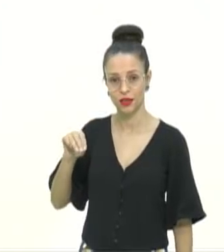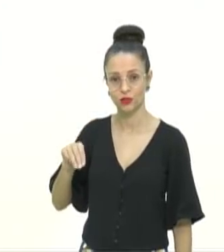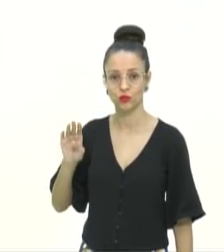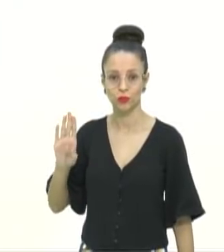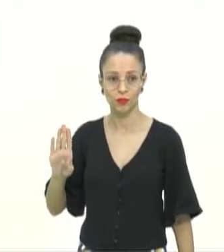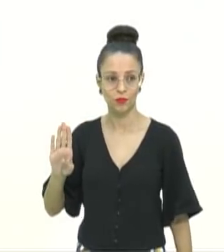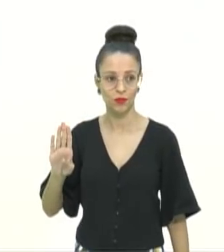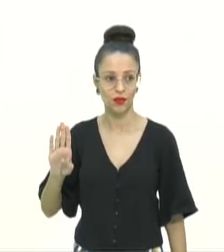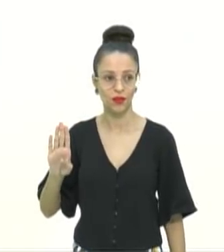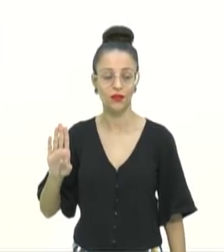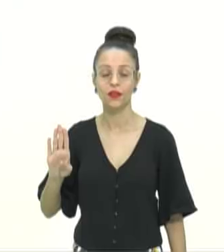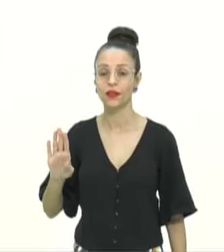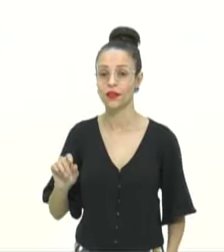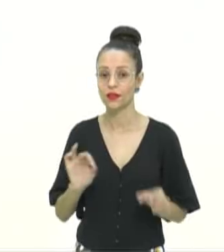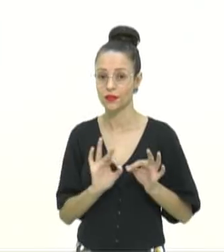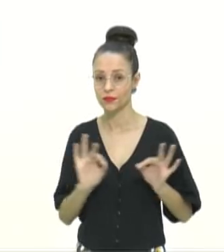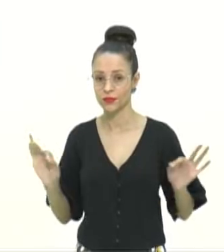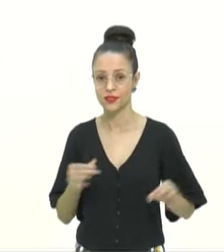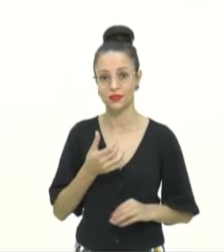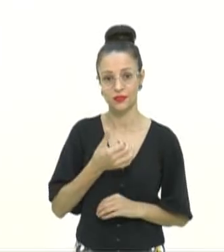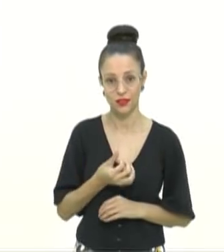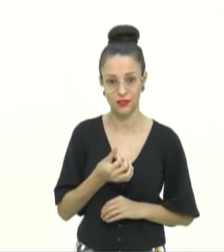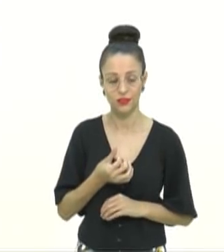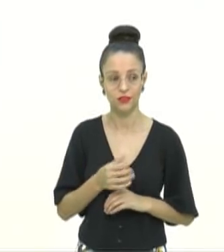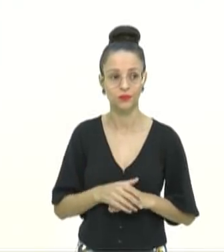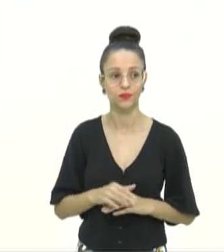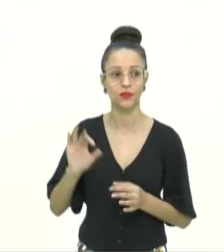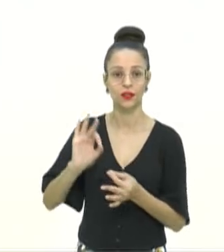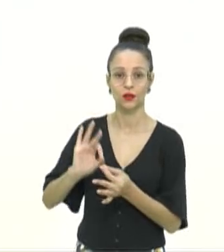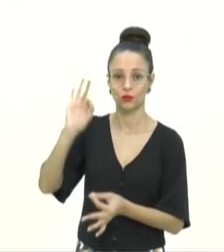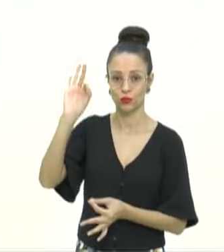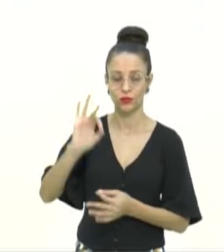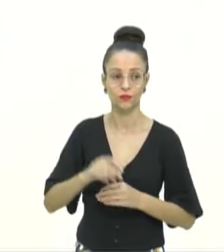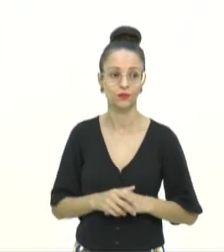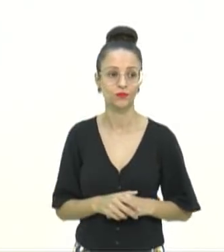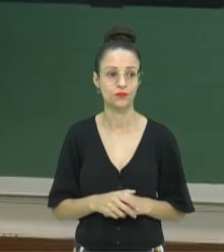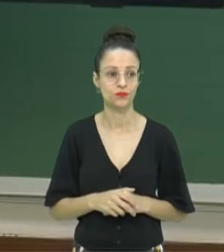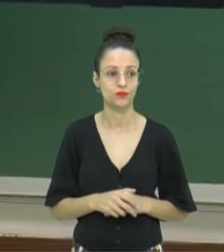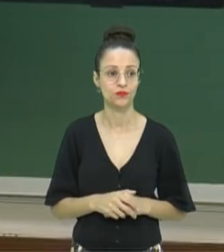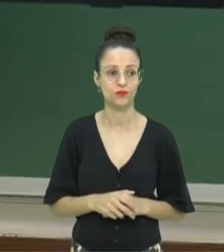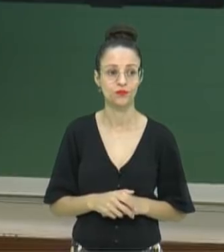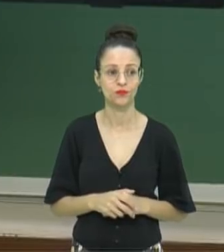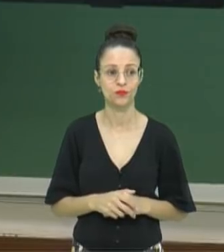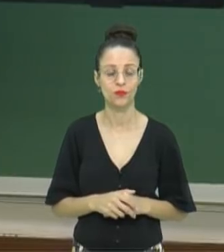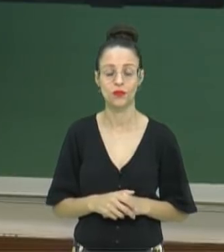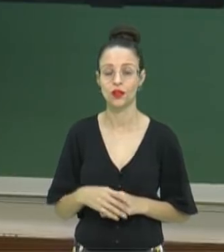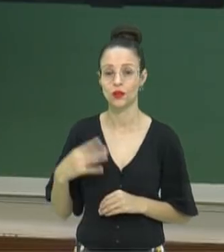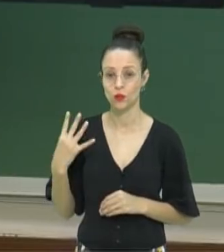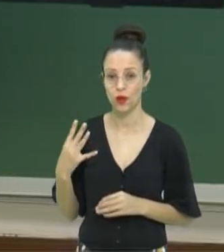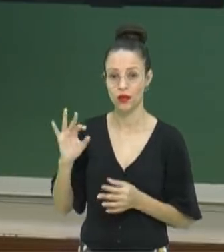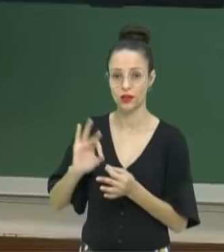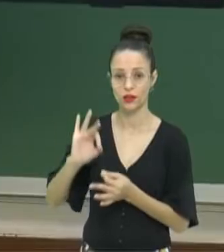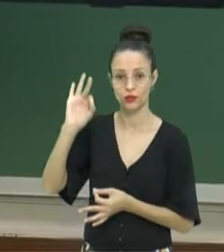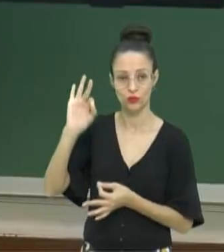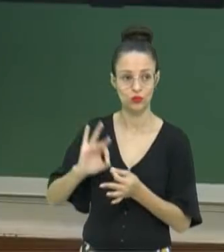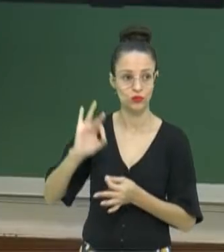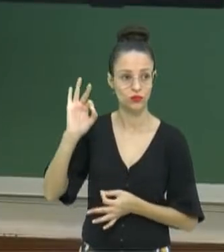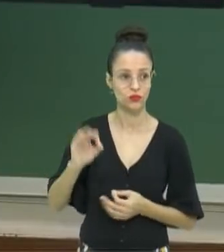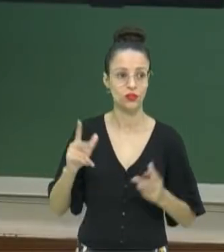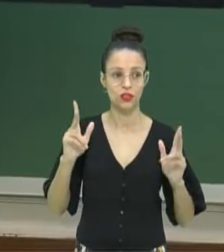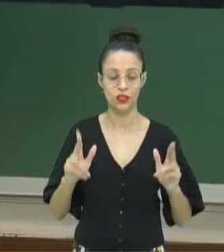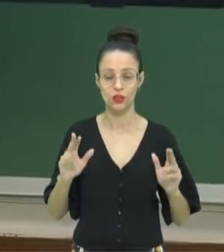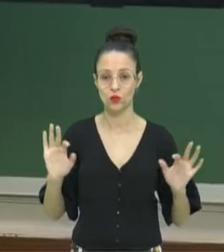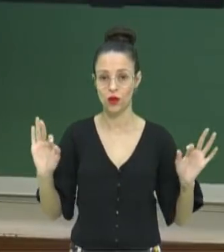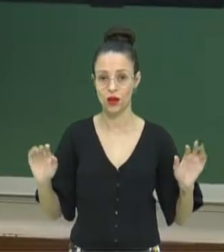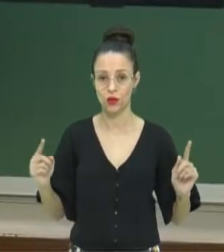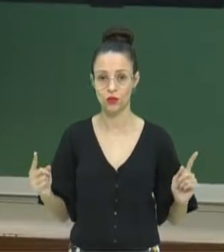B, a base é 6. E a altura? Aqui eu tenho 4 metros do quarto B, é a mesma largura